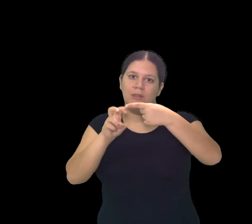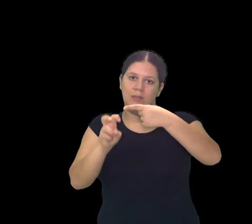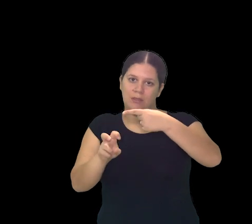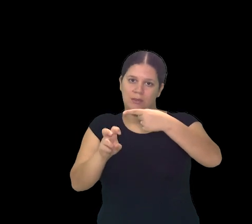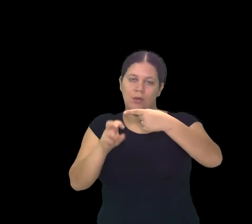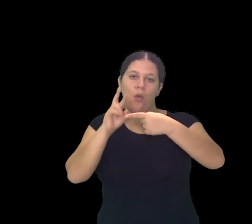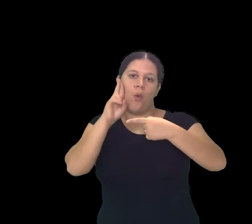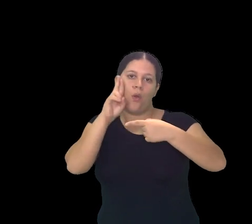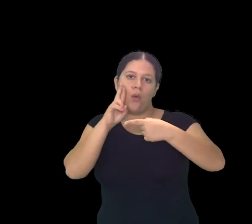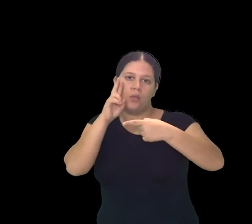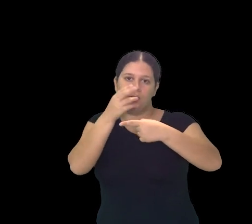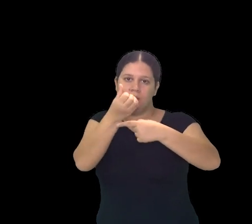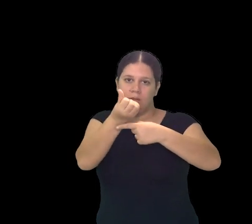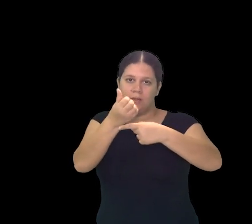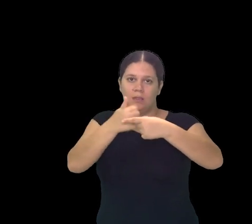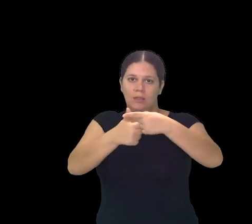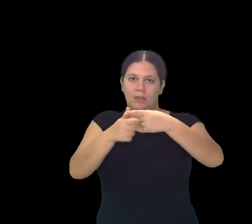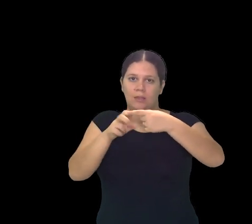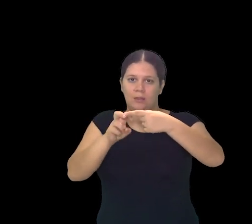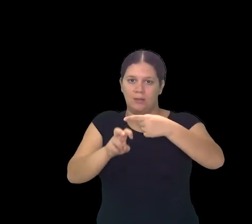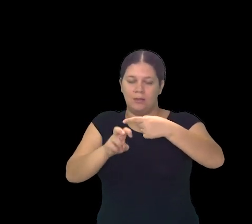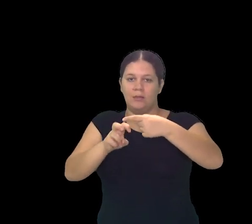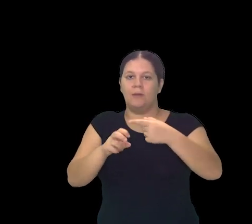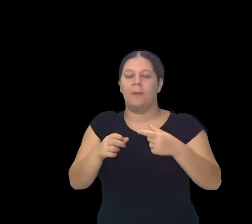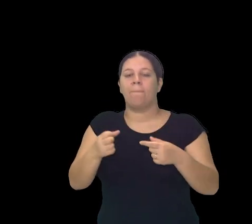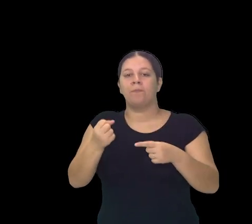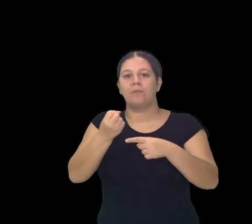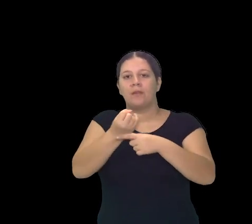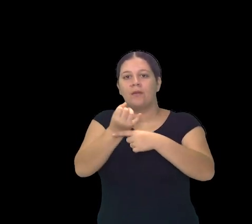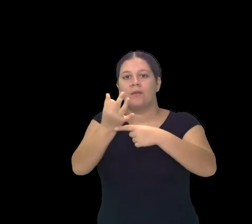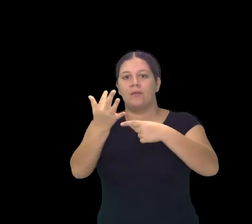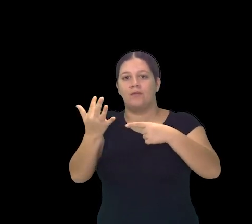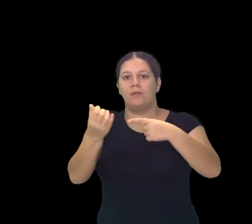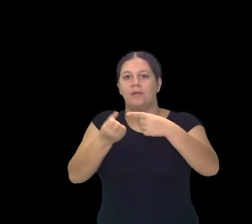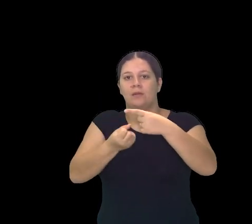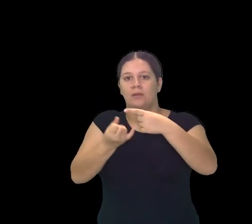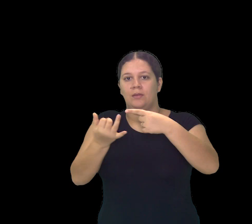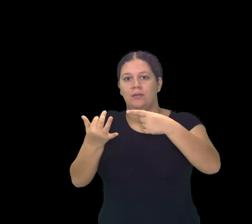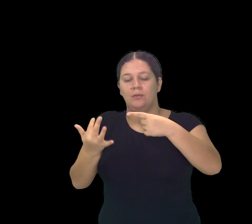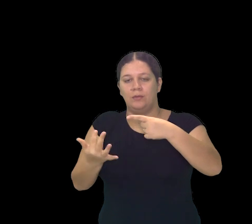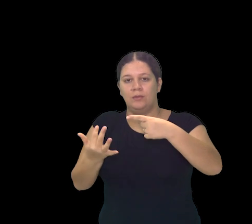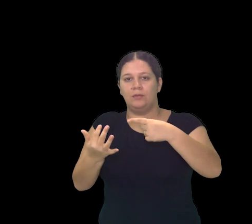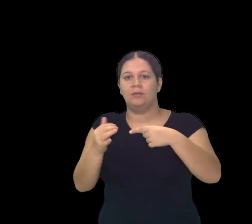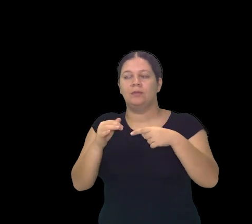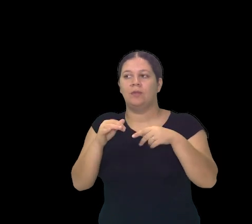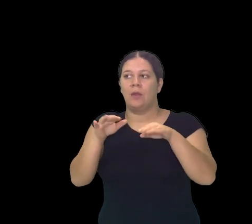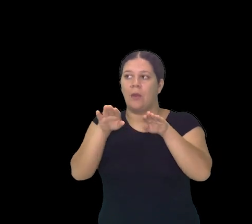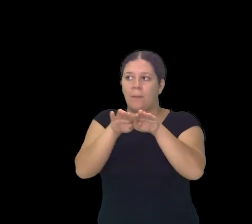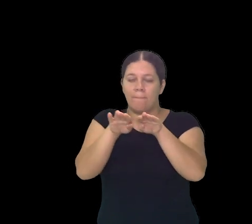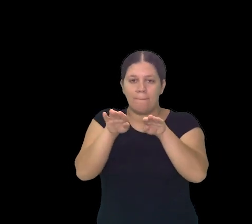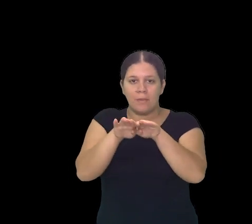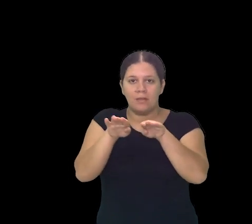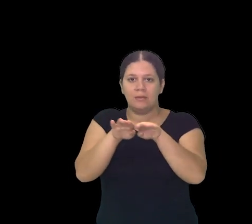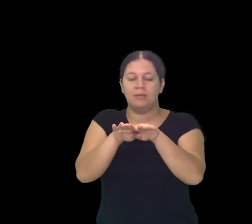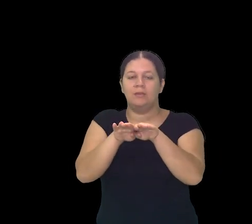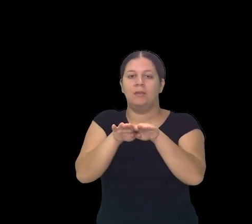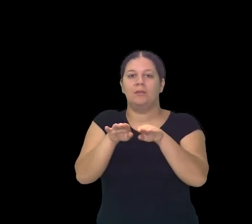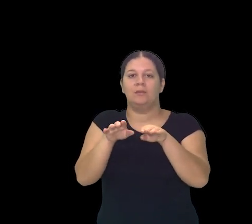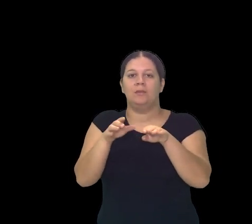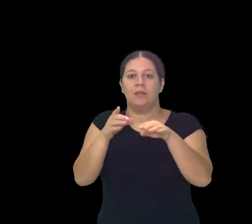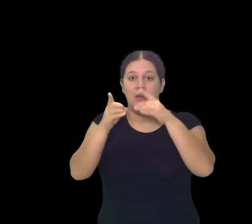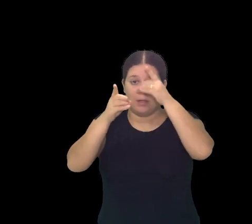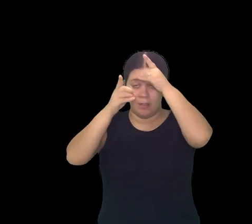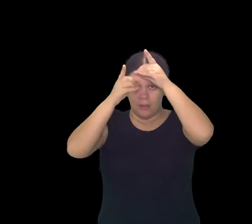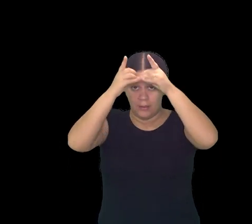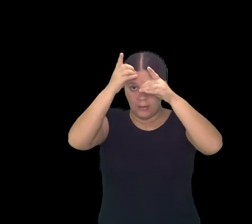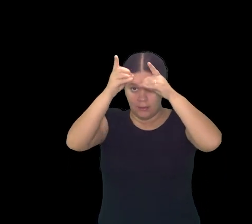Mas quero simplificar ainda mais. Tenho a impressão de que algumas frações equivalentes representem exatamente o mesmo que 6 sobre 15. Para